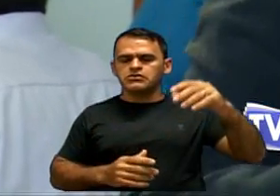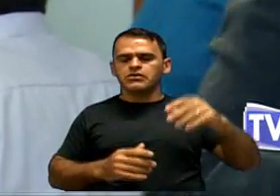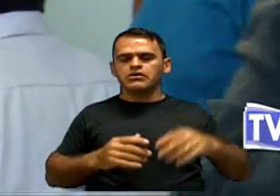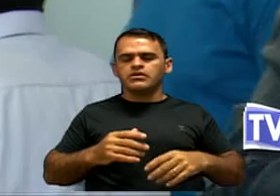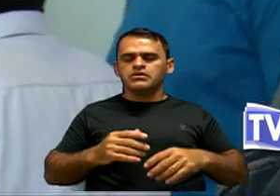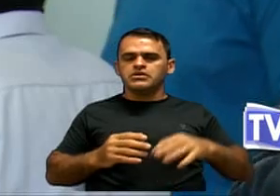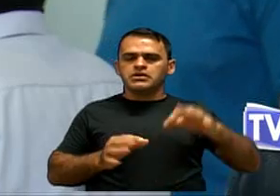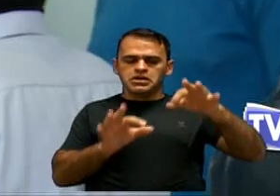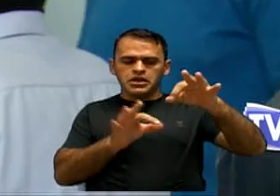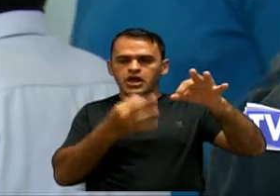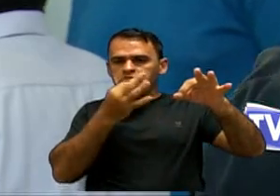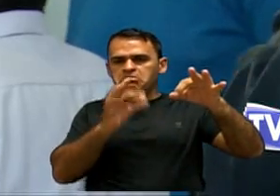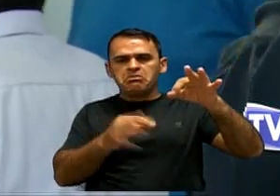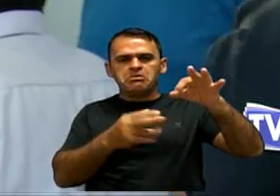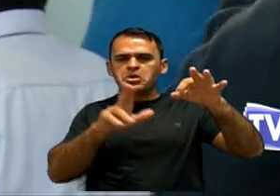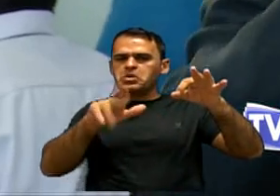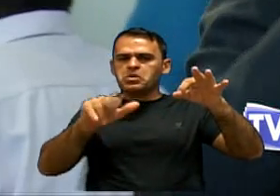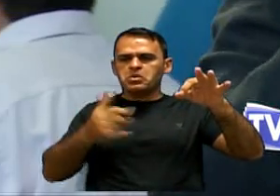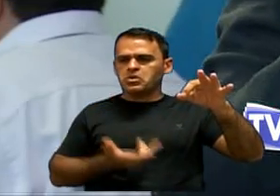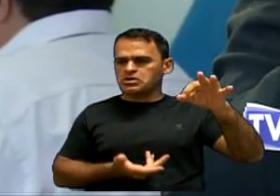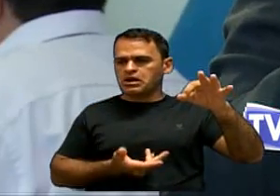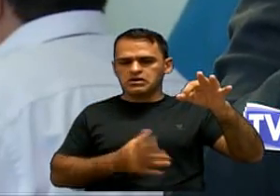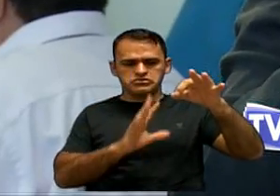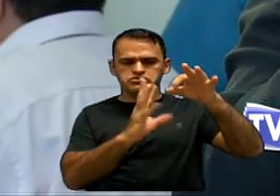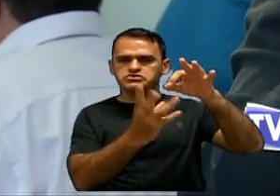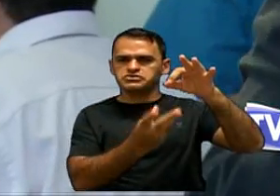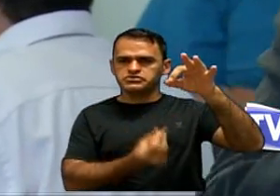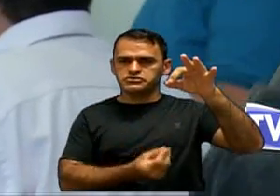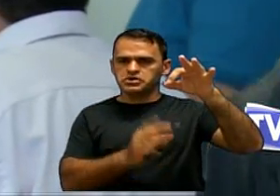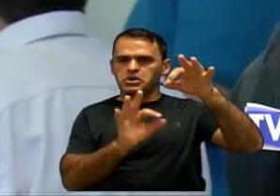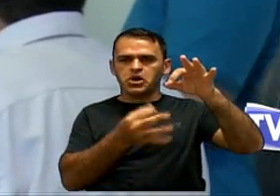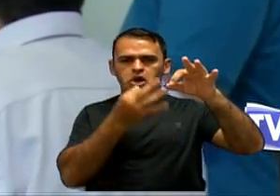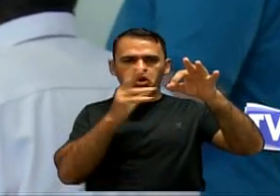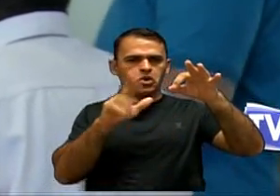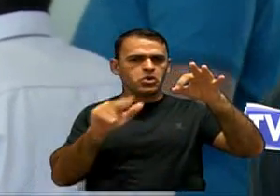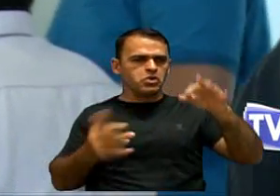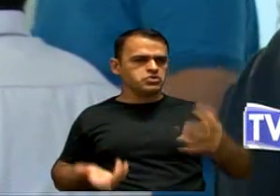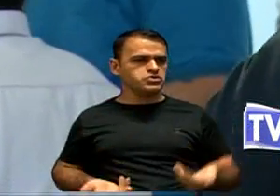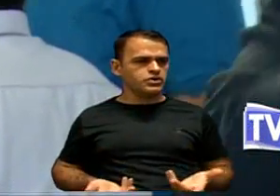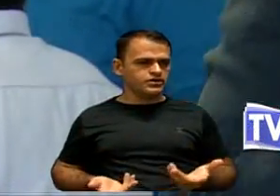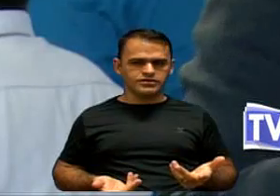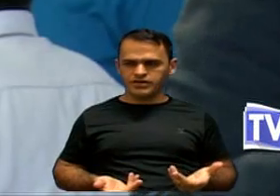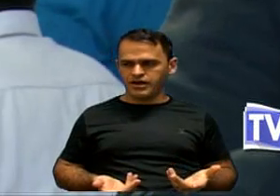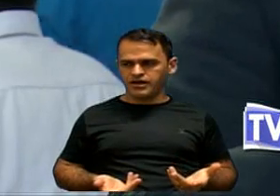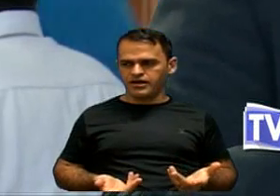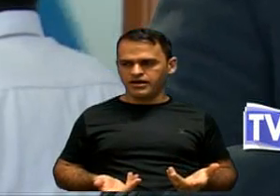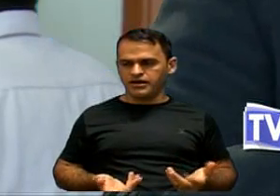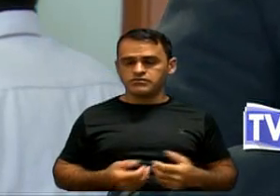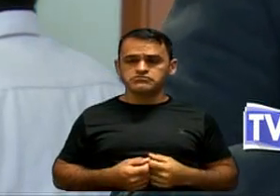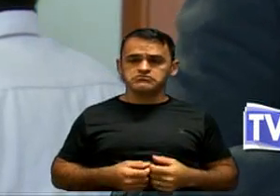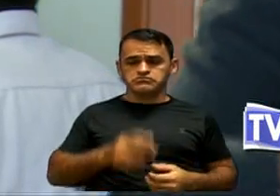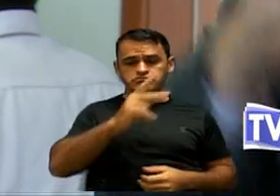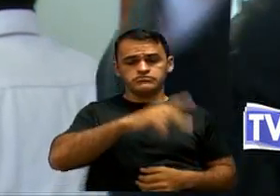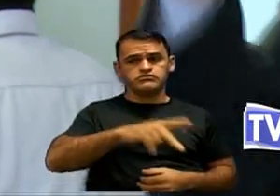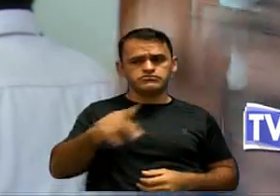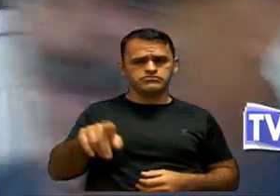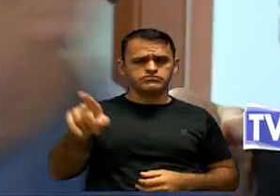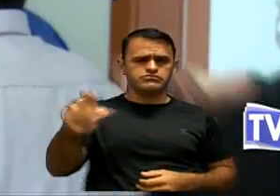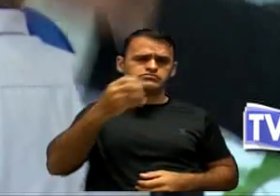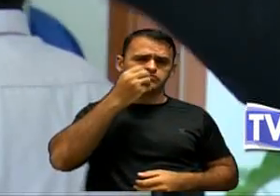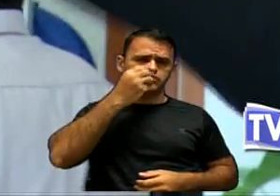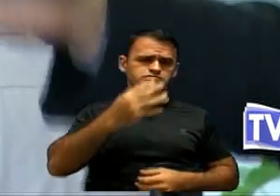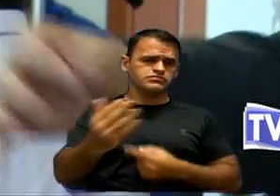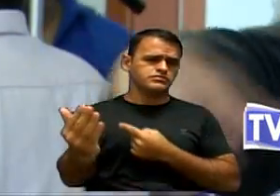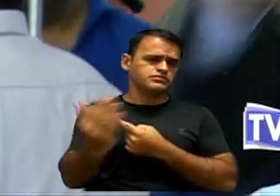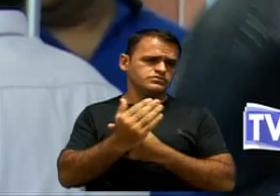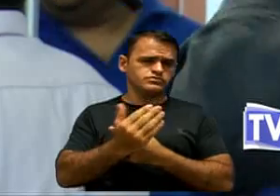que acontece, Martinez? E a professora, a gente segue o nosso professor. O professor, a educação é o começo de tudo na nossa vida. Nós só estamos aqui